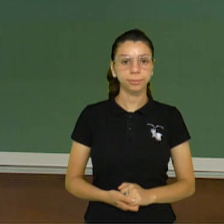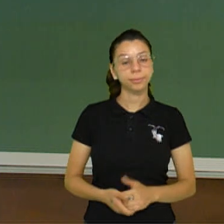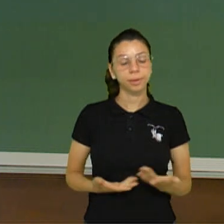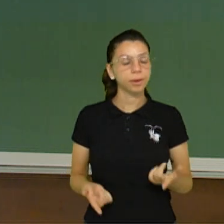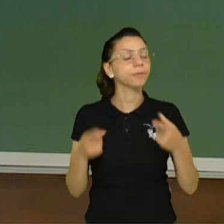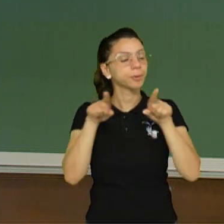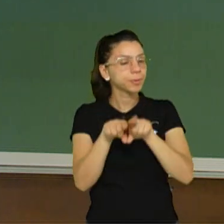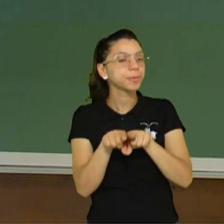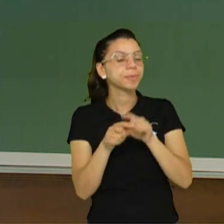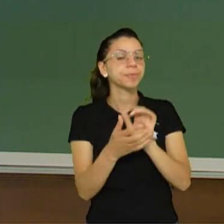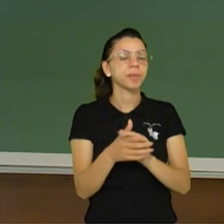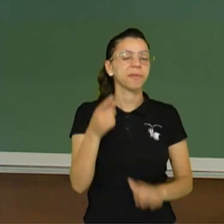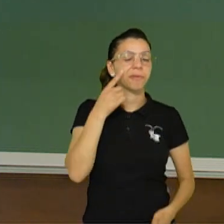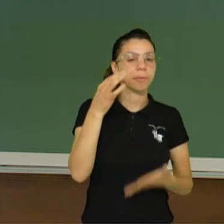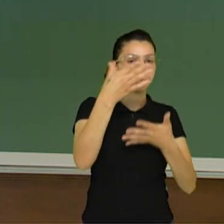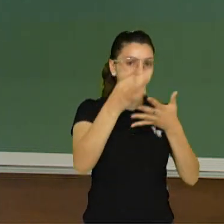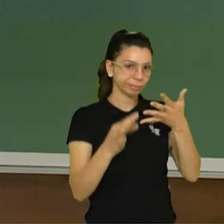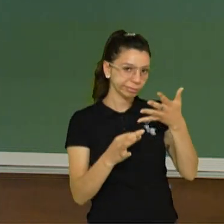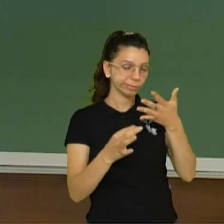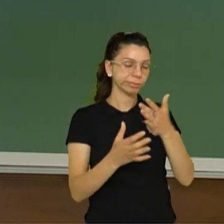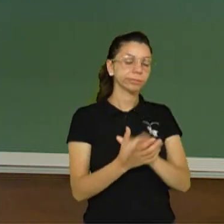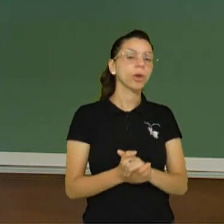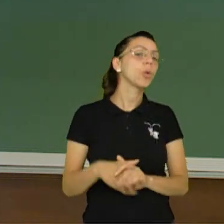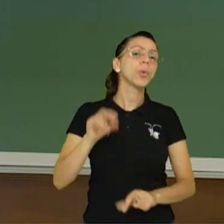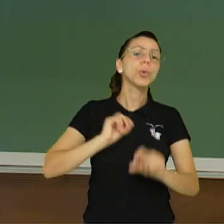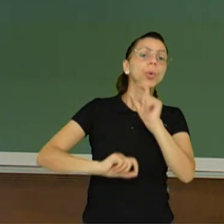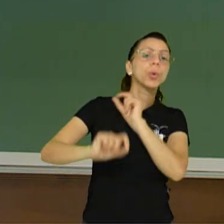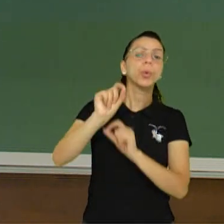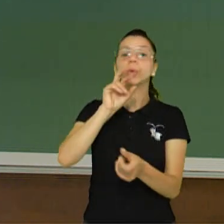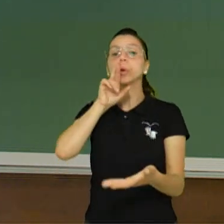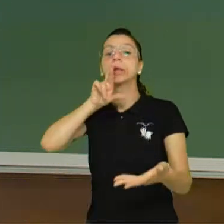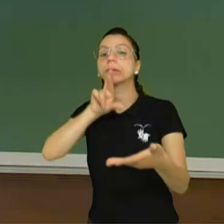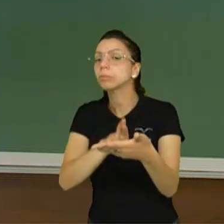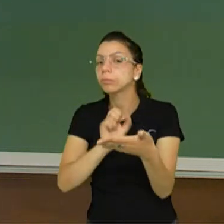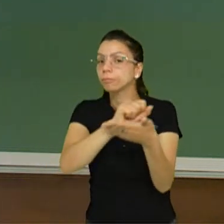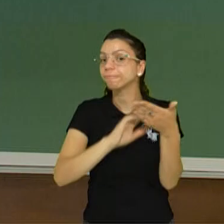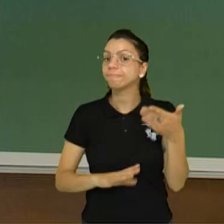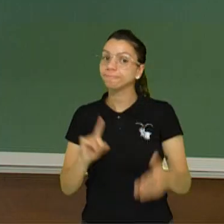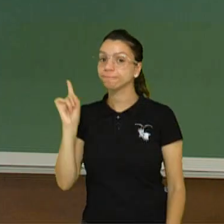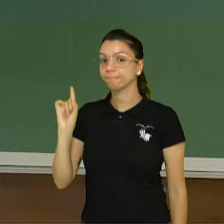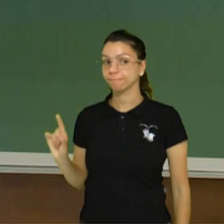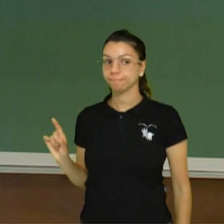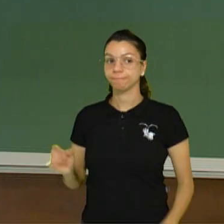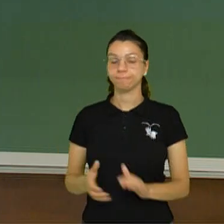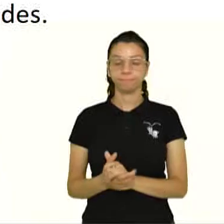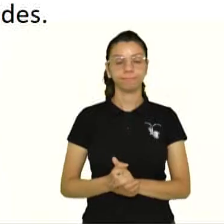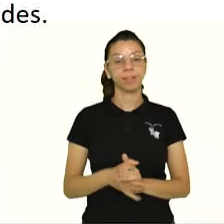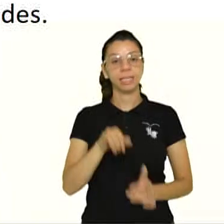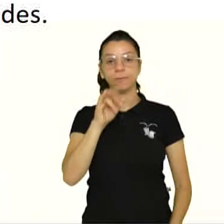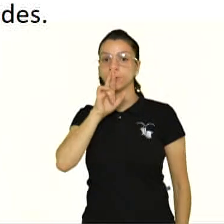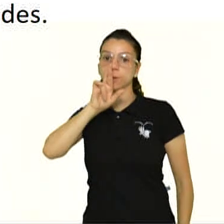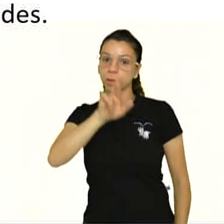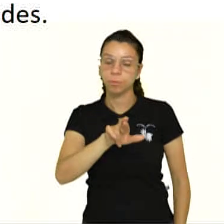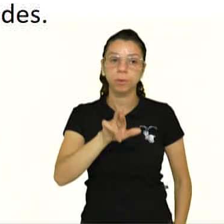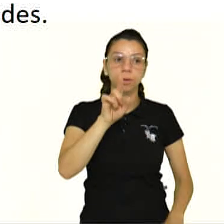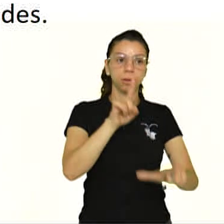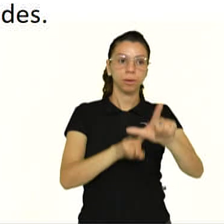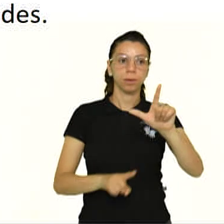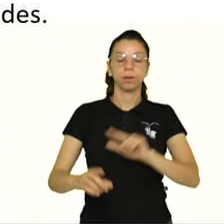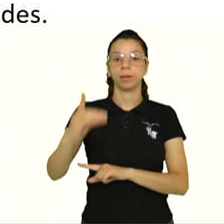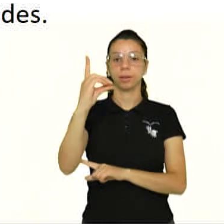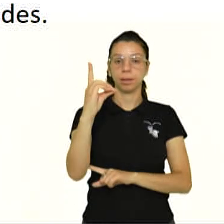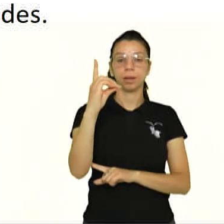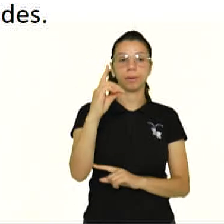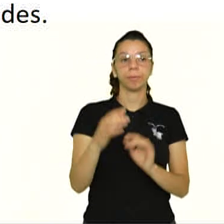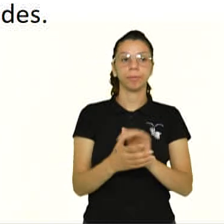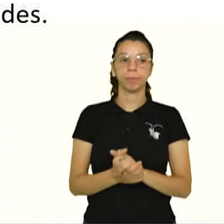Já voltamos. Vamos para a correção, então? O que é que você marcou nesse exercício? Se você marcou a alternativa D,